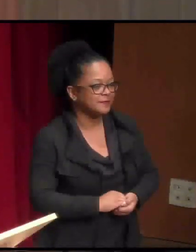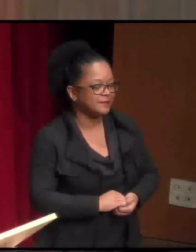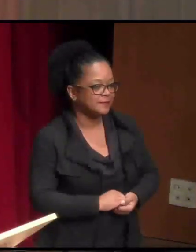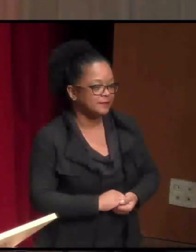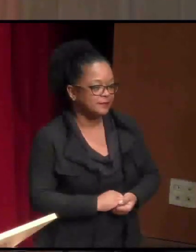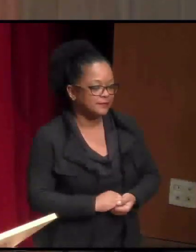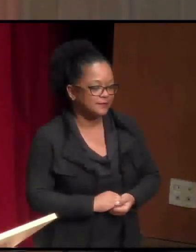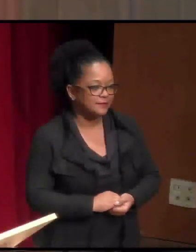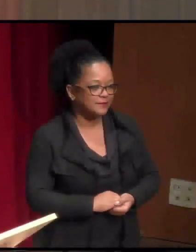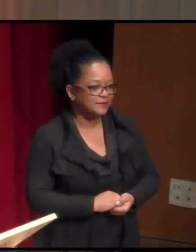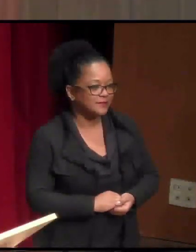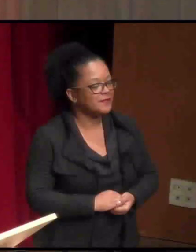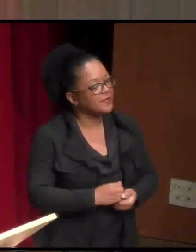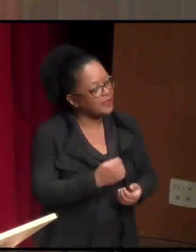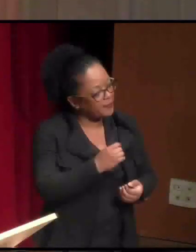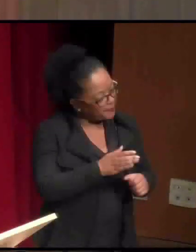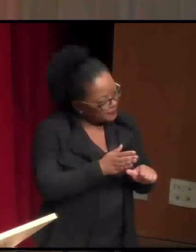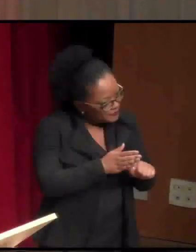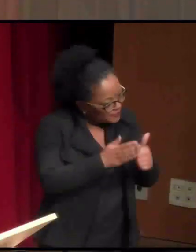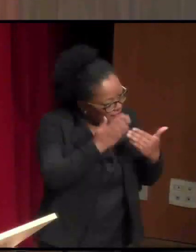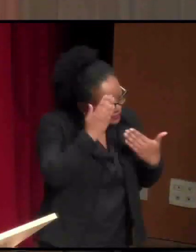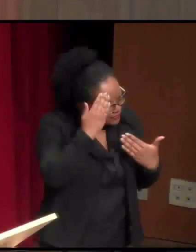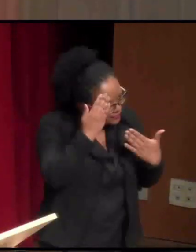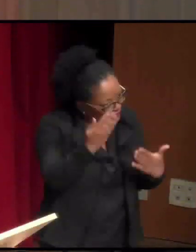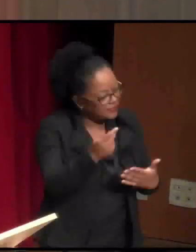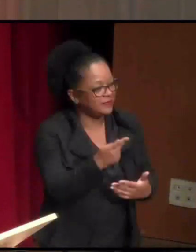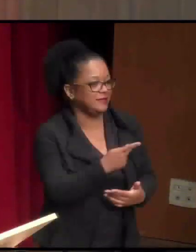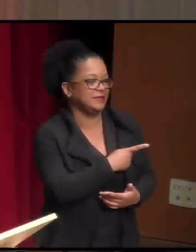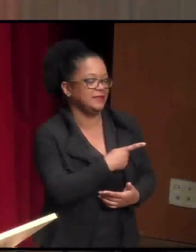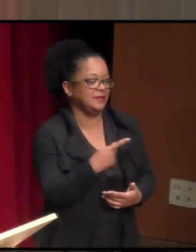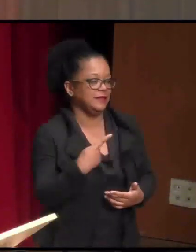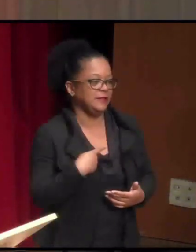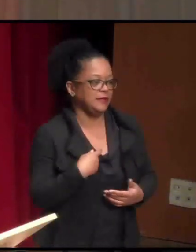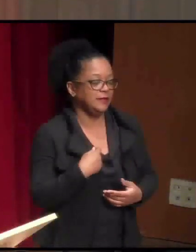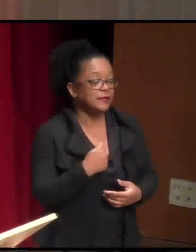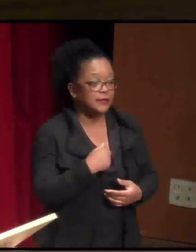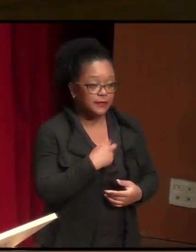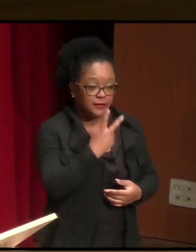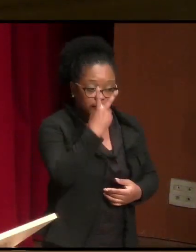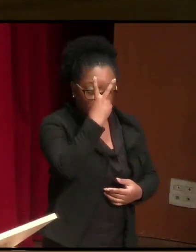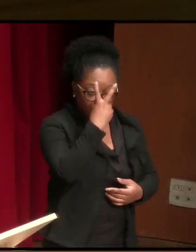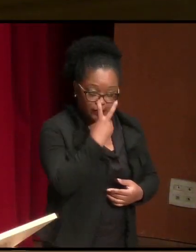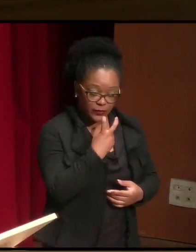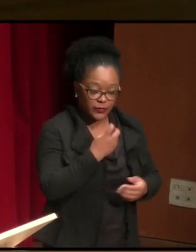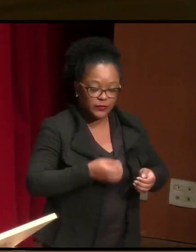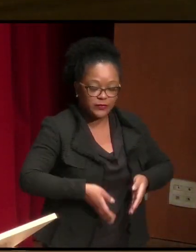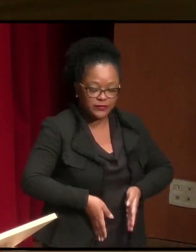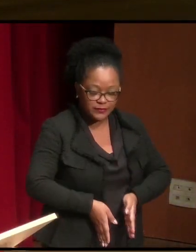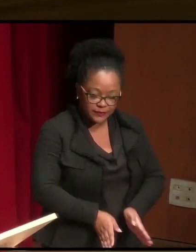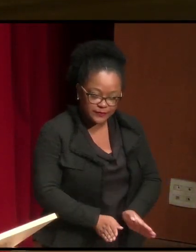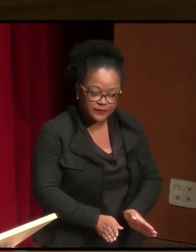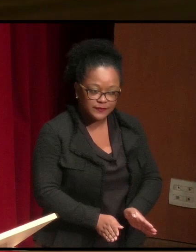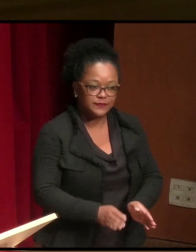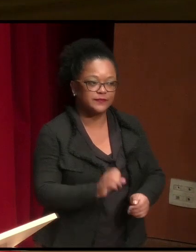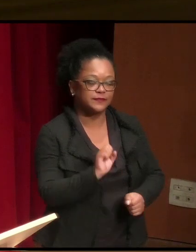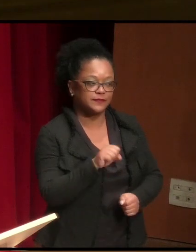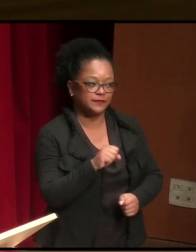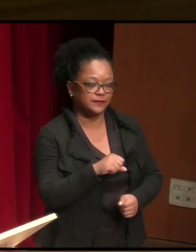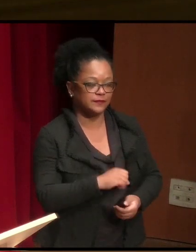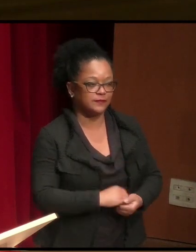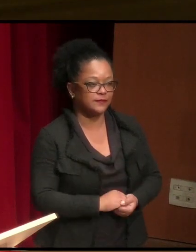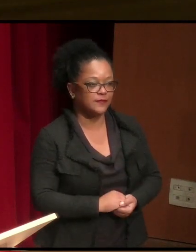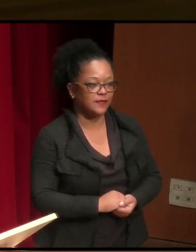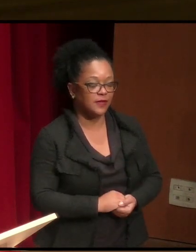Novamente, gratidão, pastor. A minha cegueira é de nascença. E